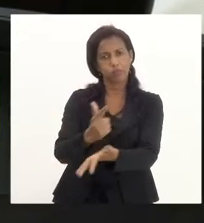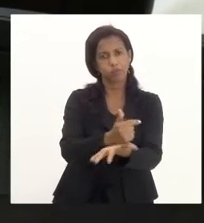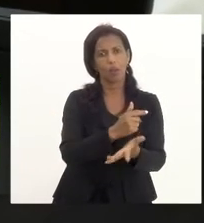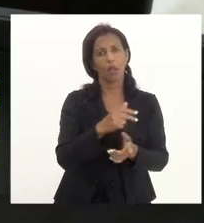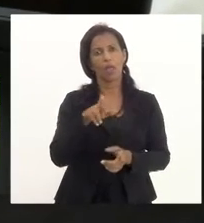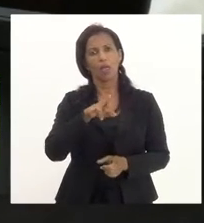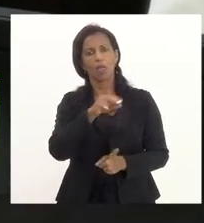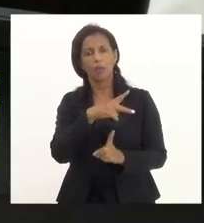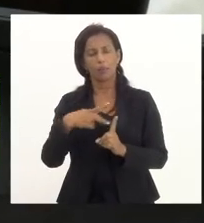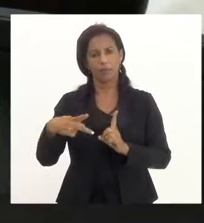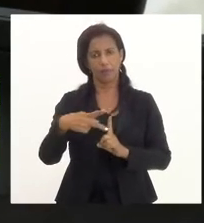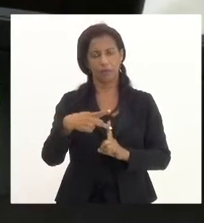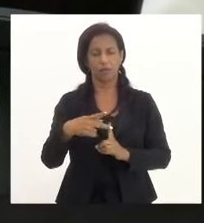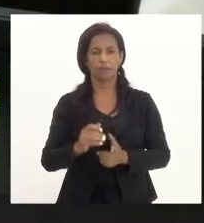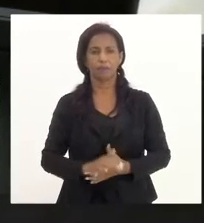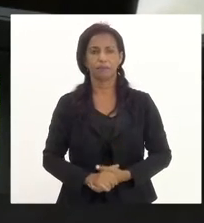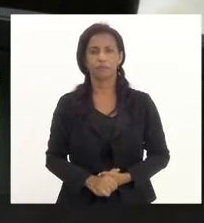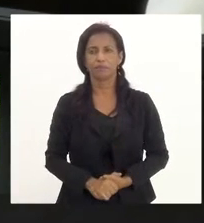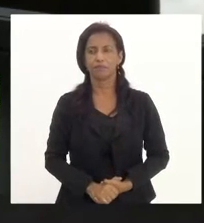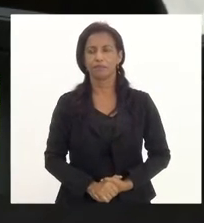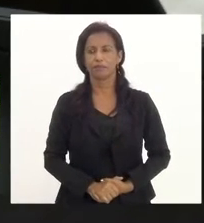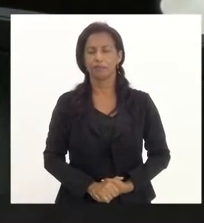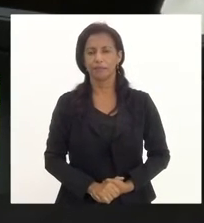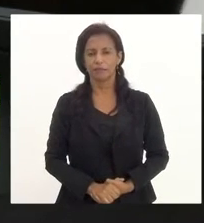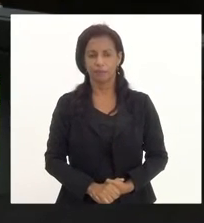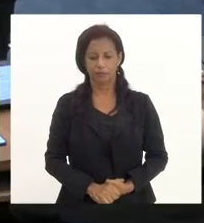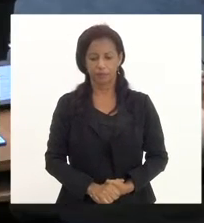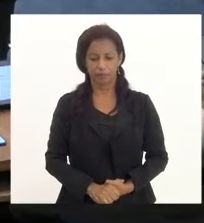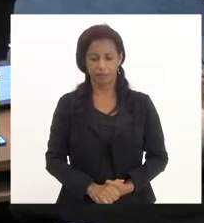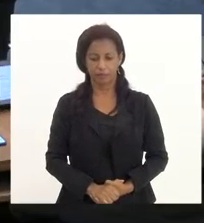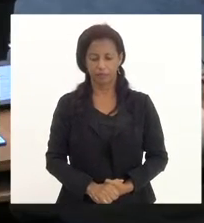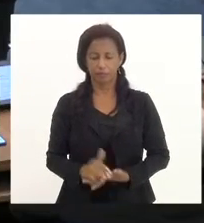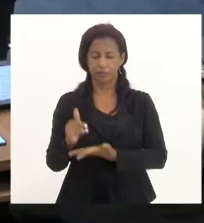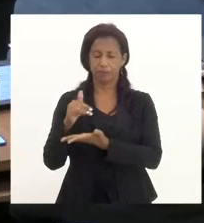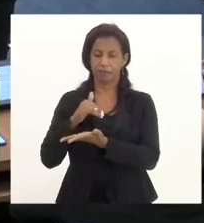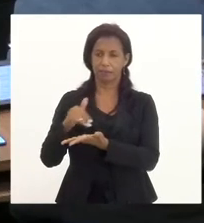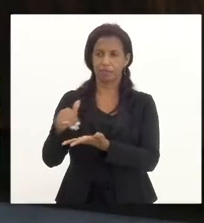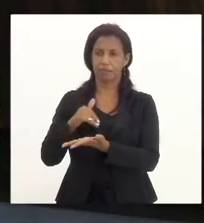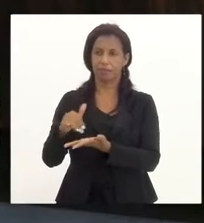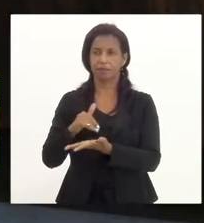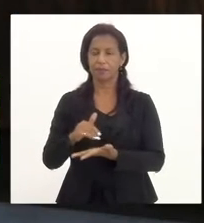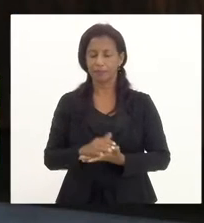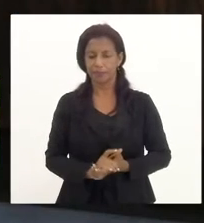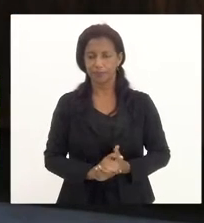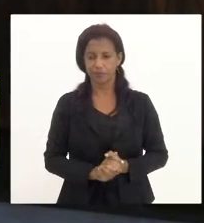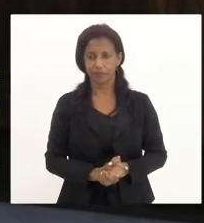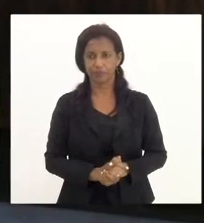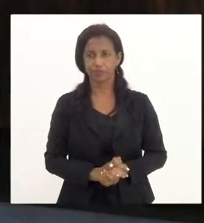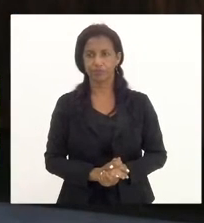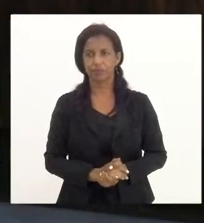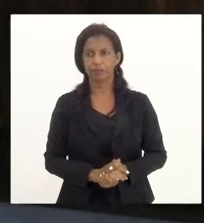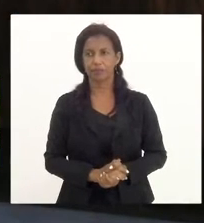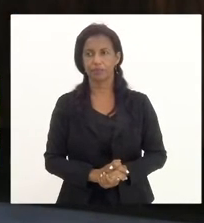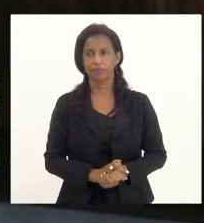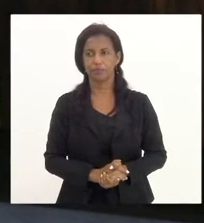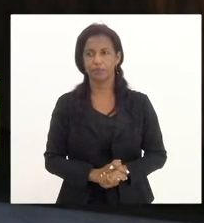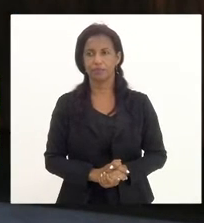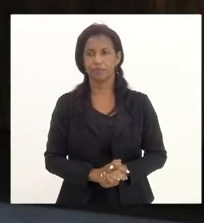lá do Rio previdência e o secretário é eu